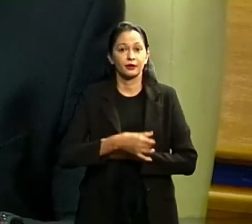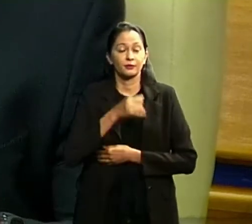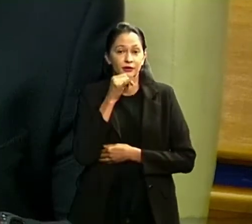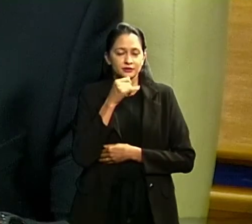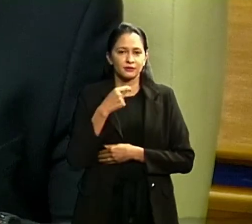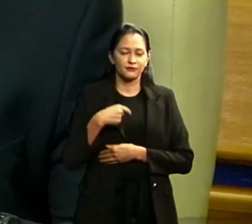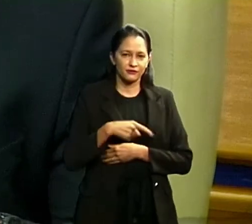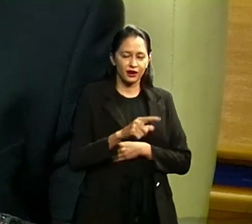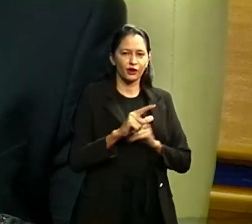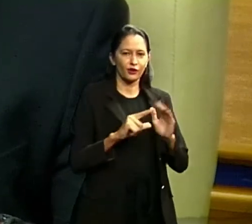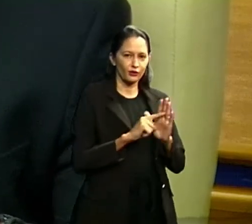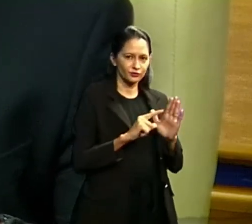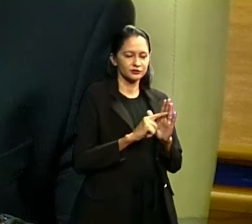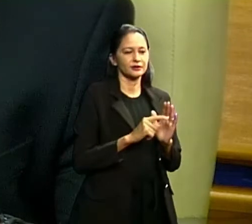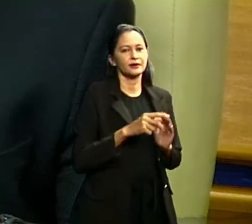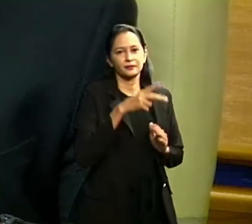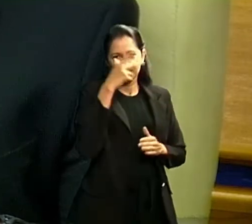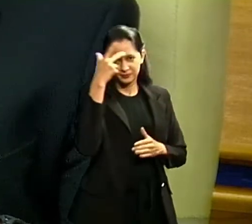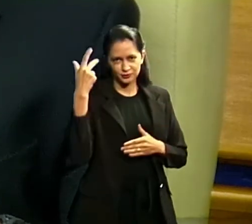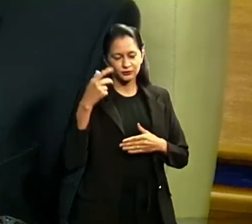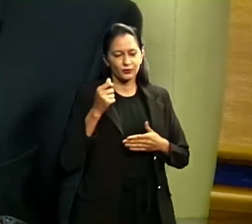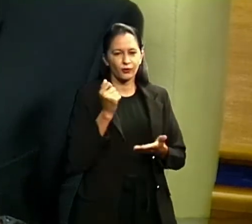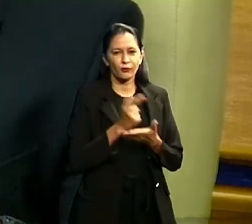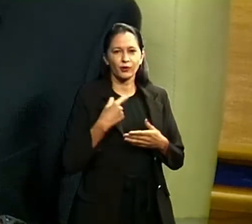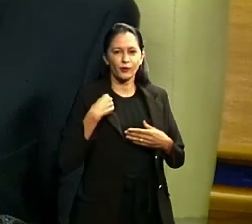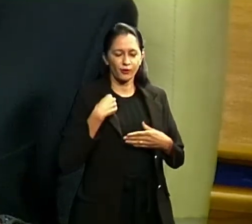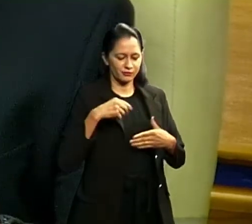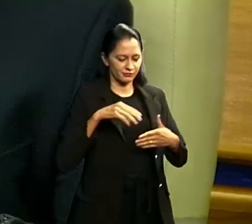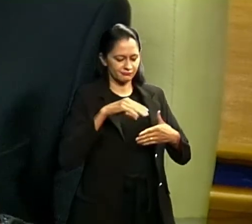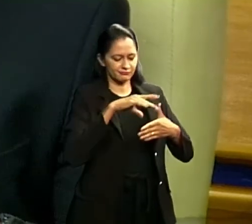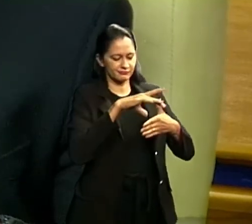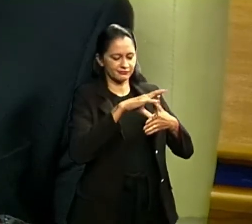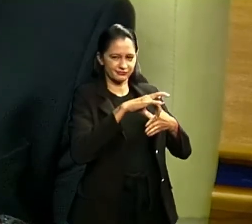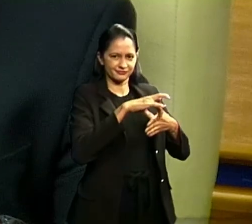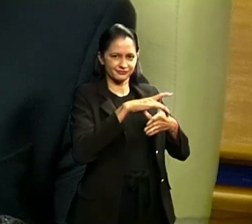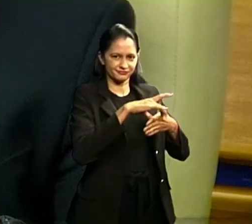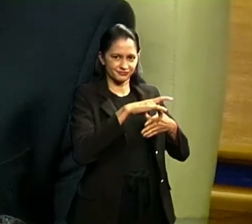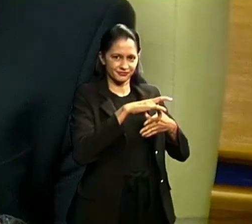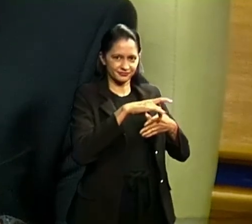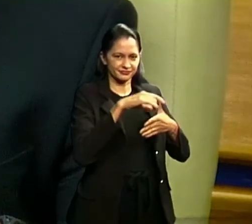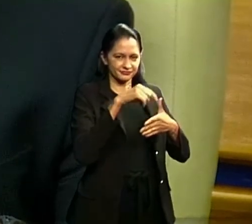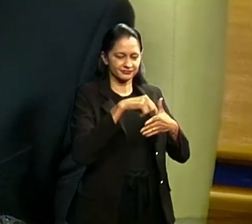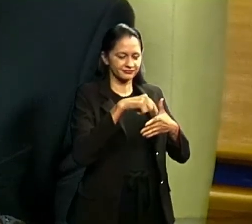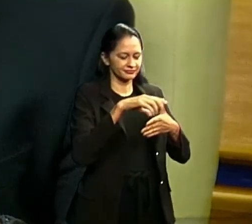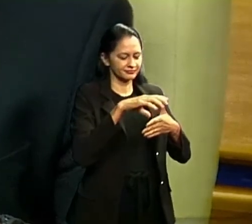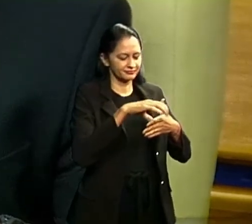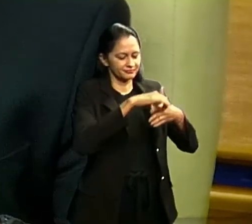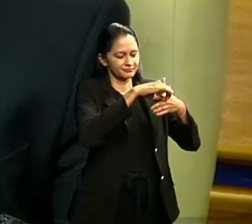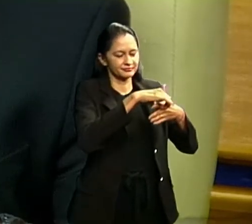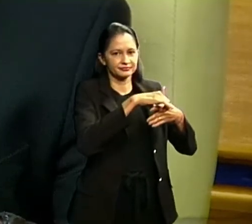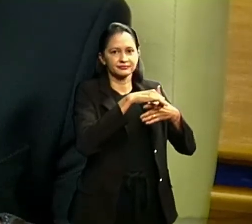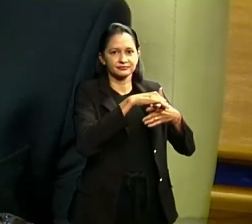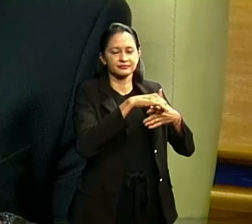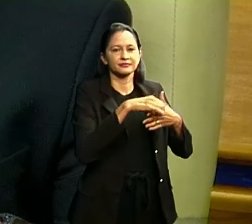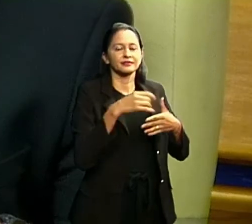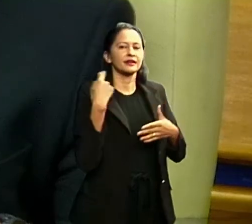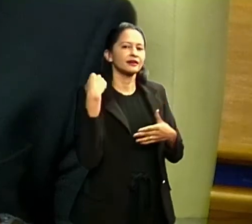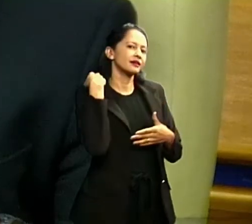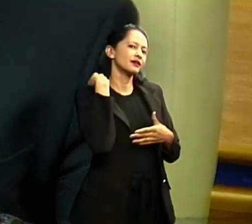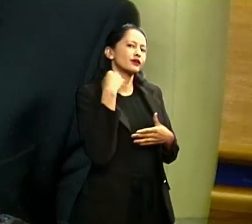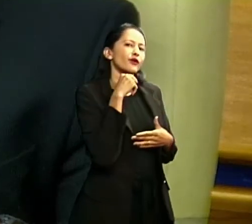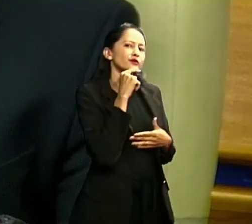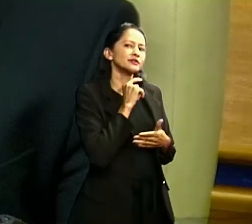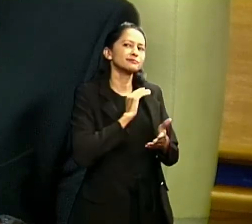consegue sair com a roupa de uma loja. Como é que você consegue sair com uma criança, um recém-nascido, dentro de uma maternidade, senhor